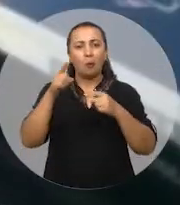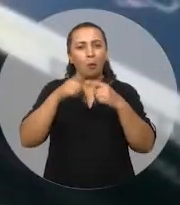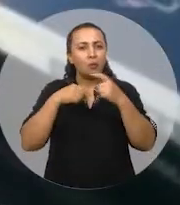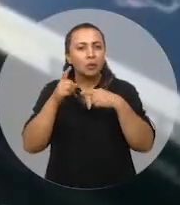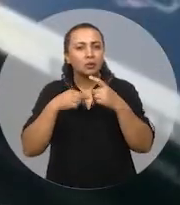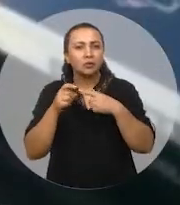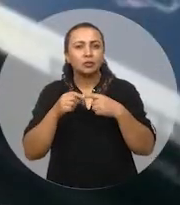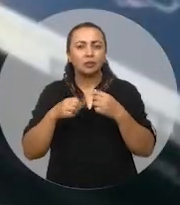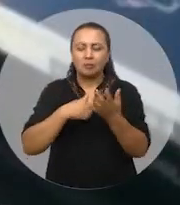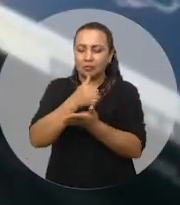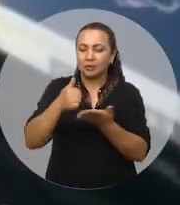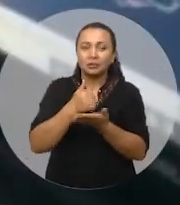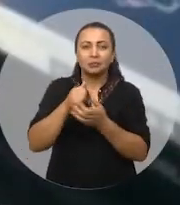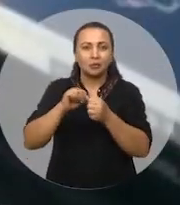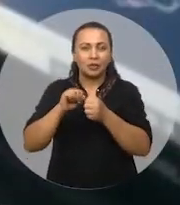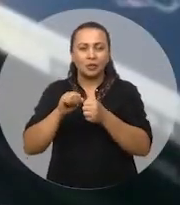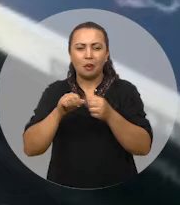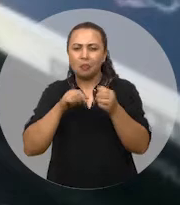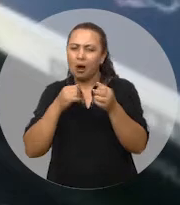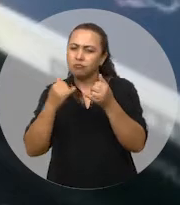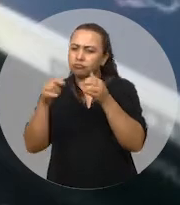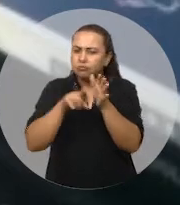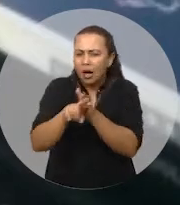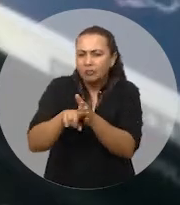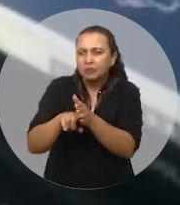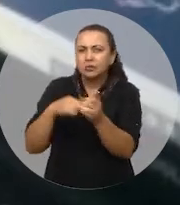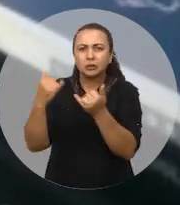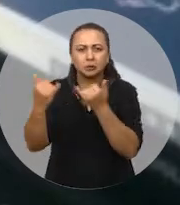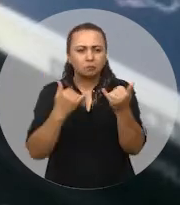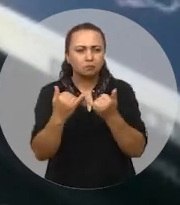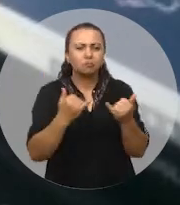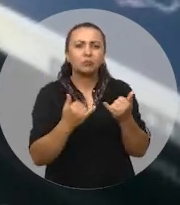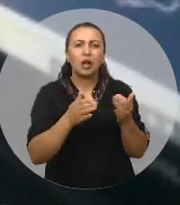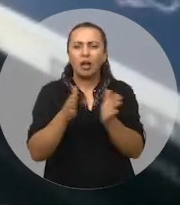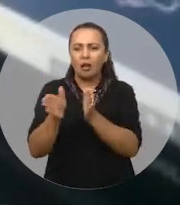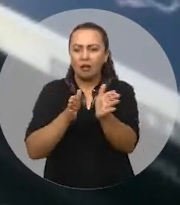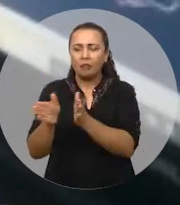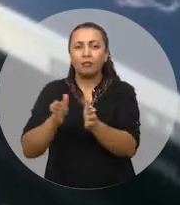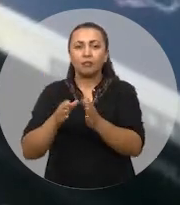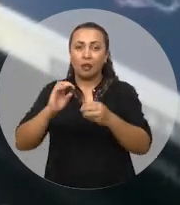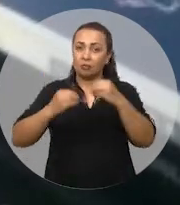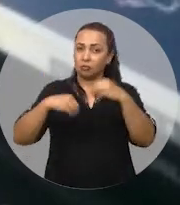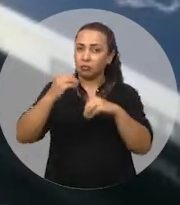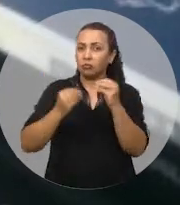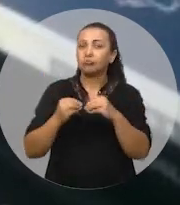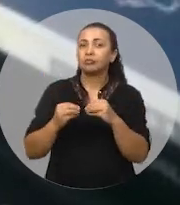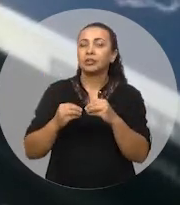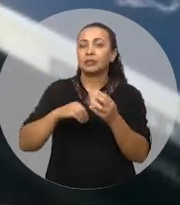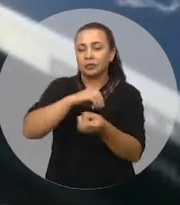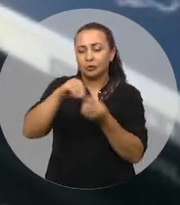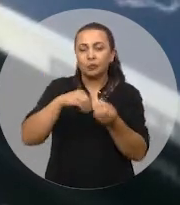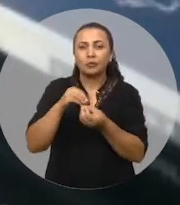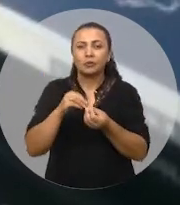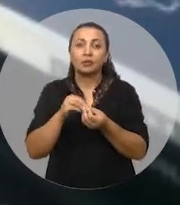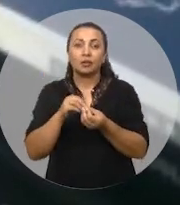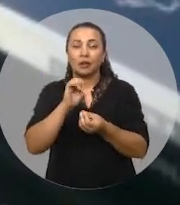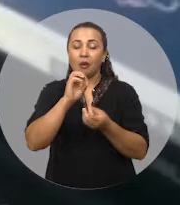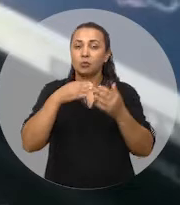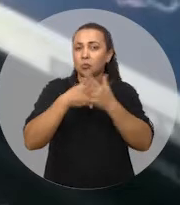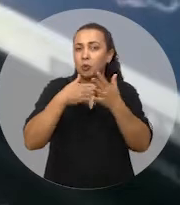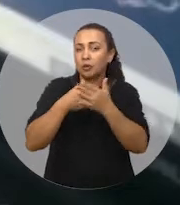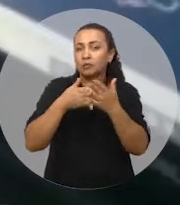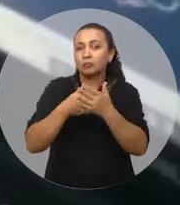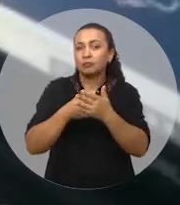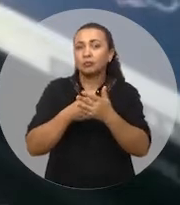basicamente fazer uma triagem das interações entre as moléculas envolvidas que são os inibidores de protease